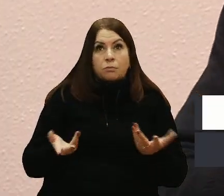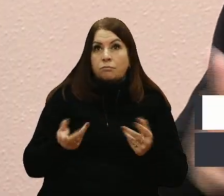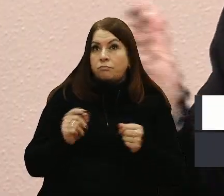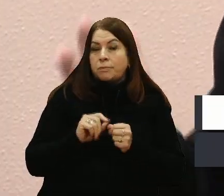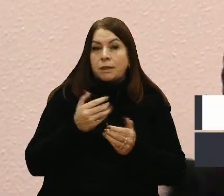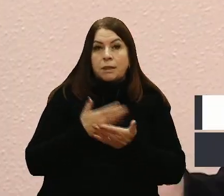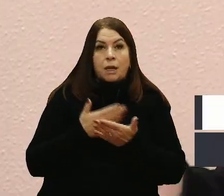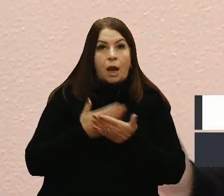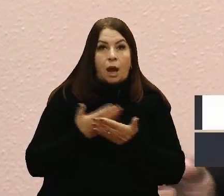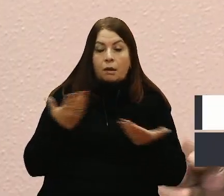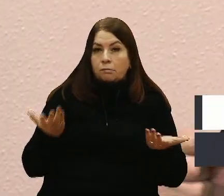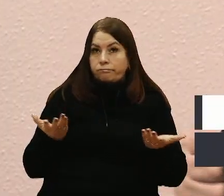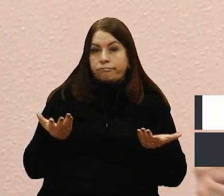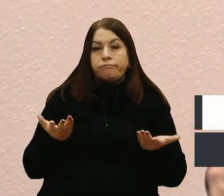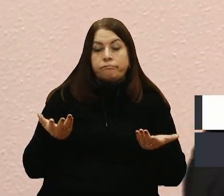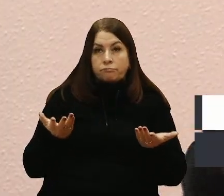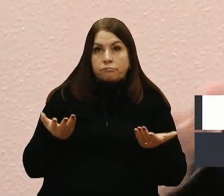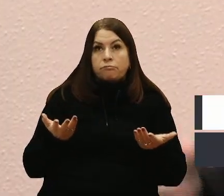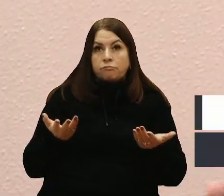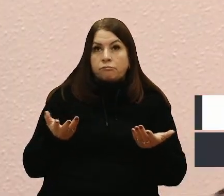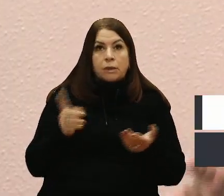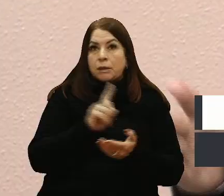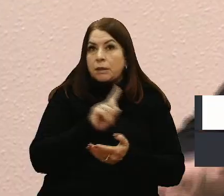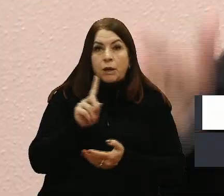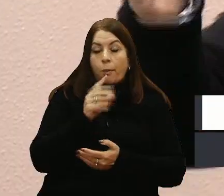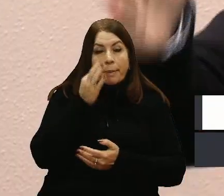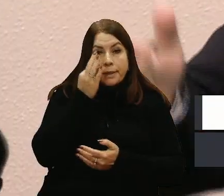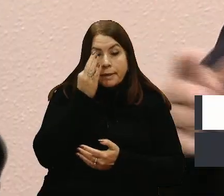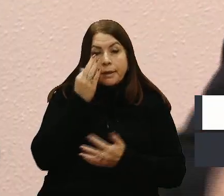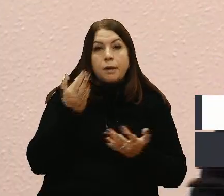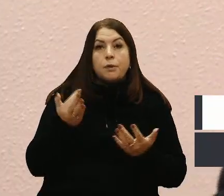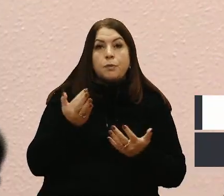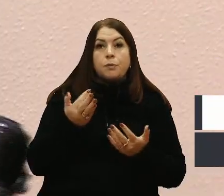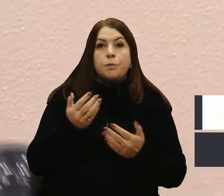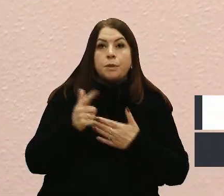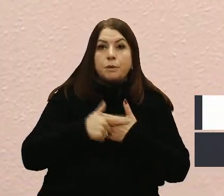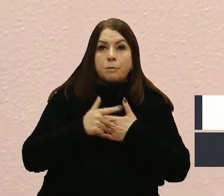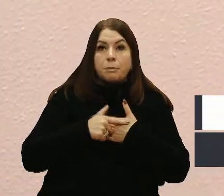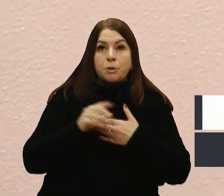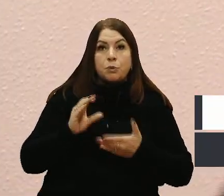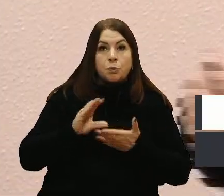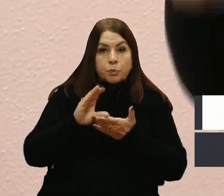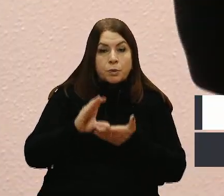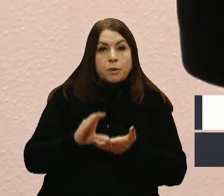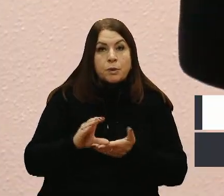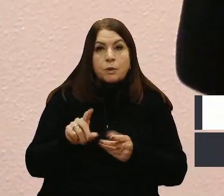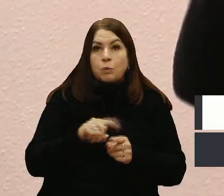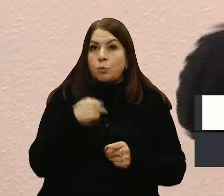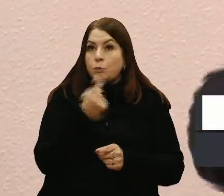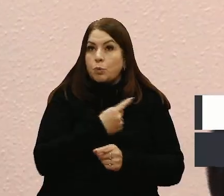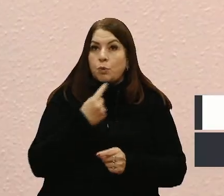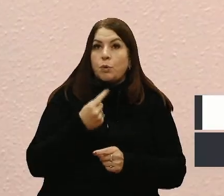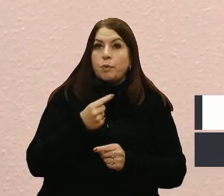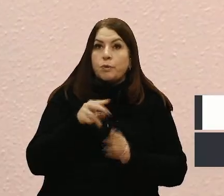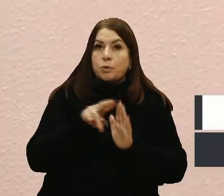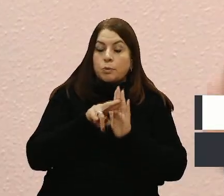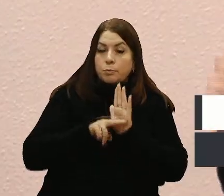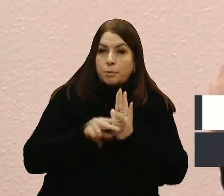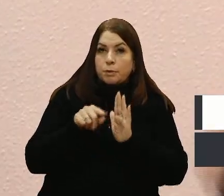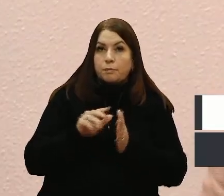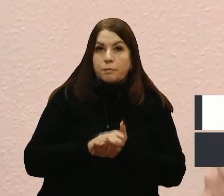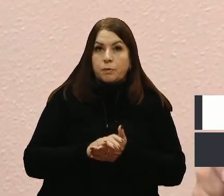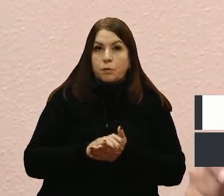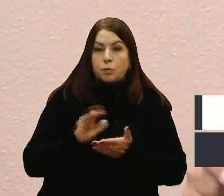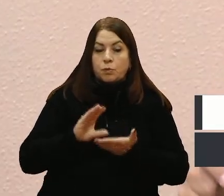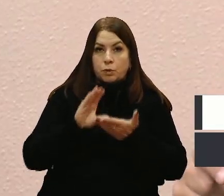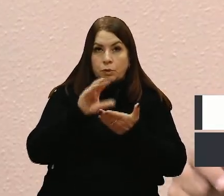aula totalmente não presencial. Enfim, essa é uma função do Conselho. E como nós normatizamos o